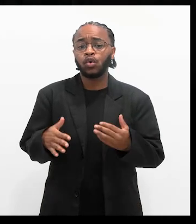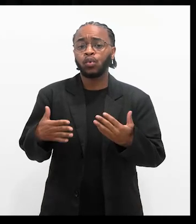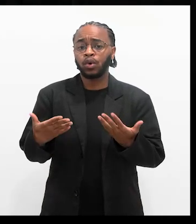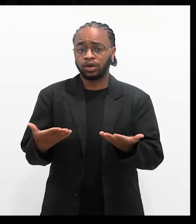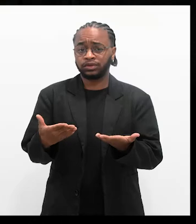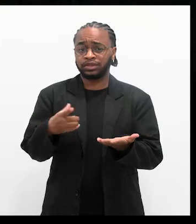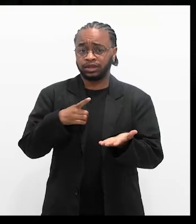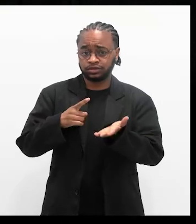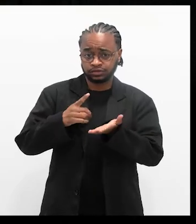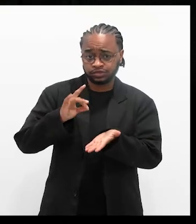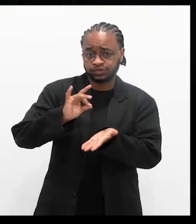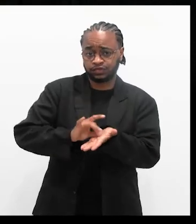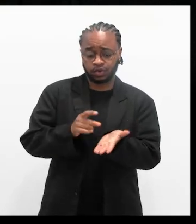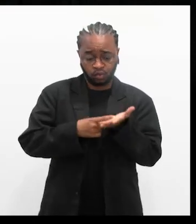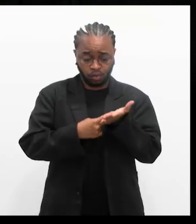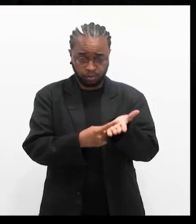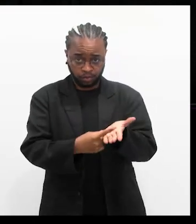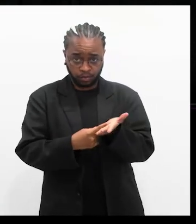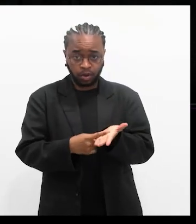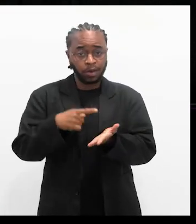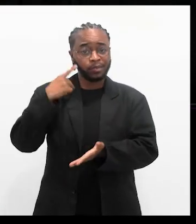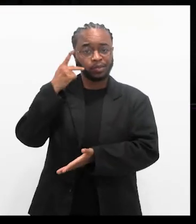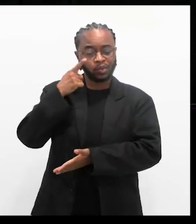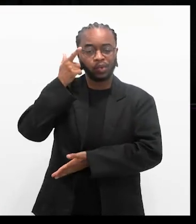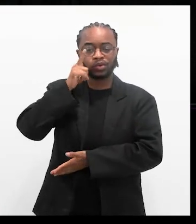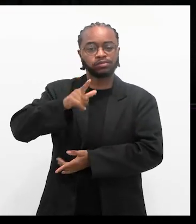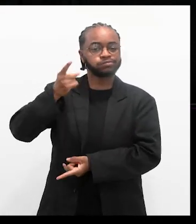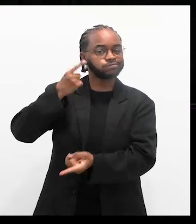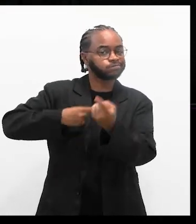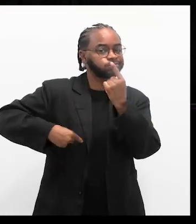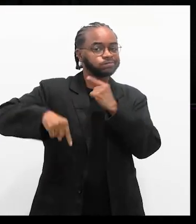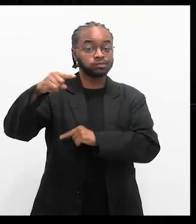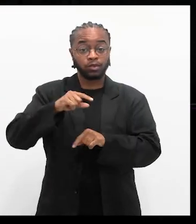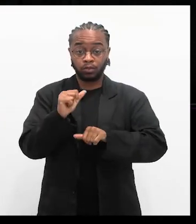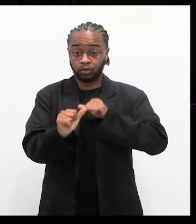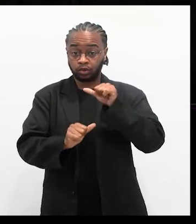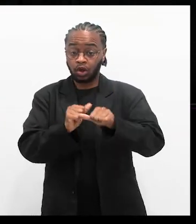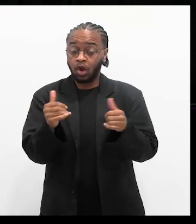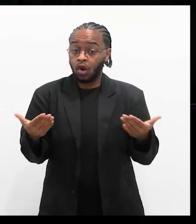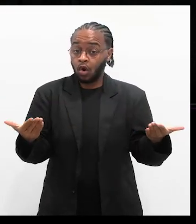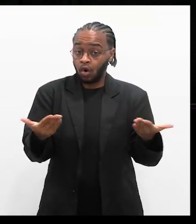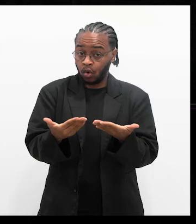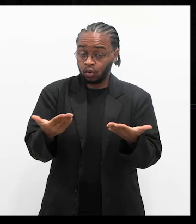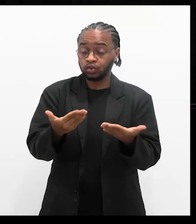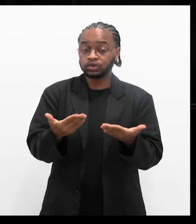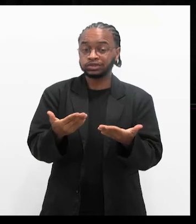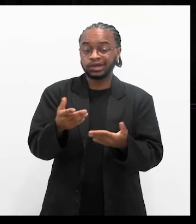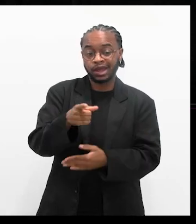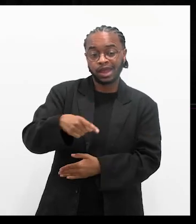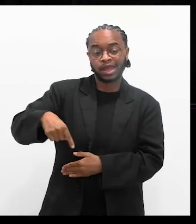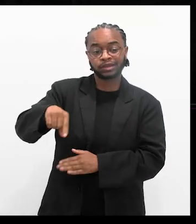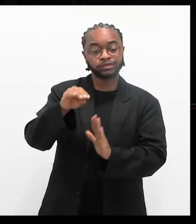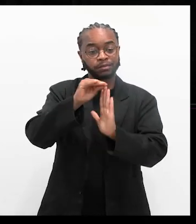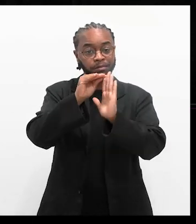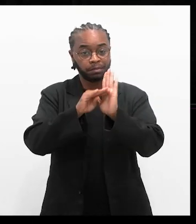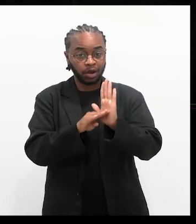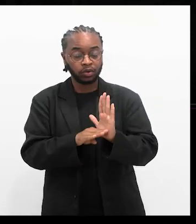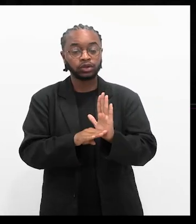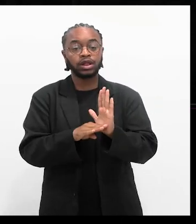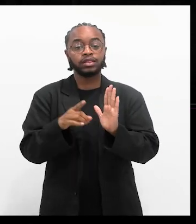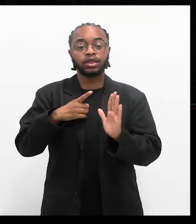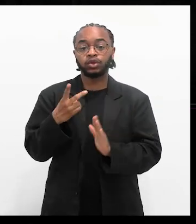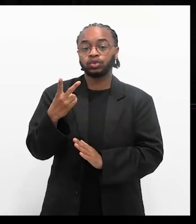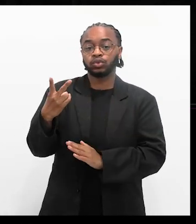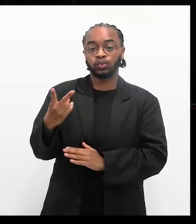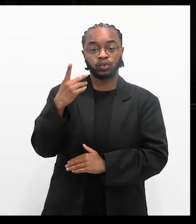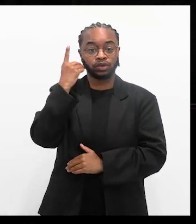Quando o compromisso é real, a política se torna potência de transformação. No episódio de hoje, o Elas Pautam RJ reúne